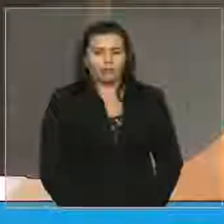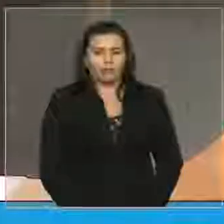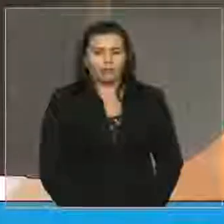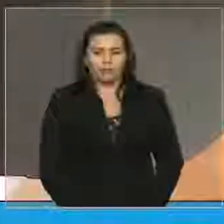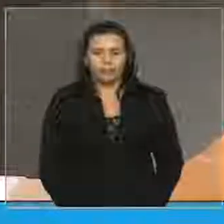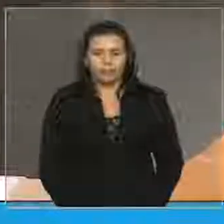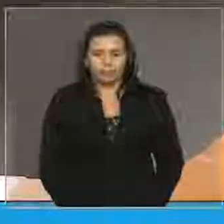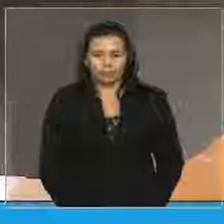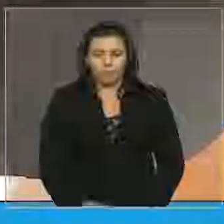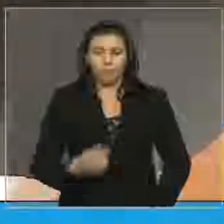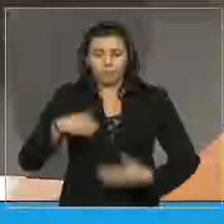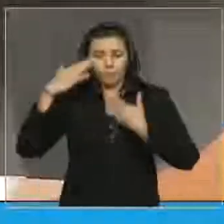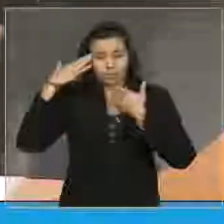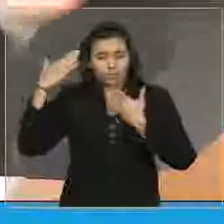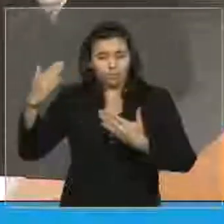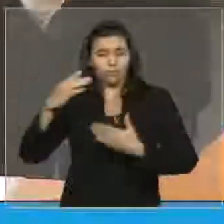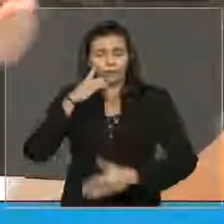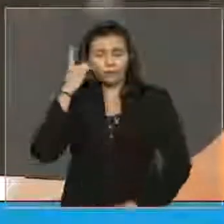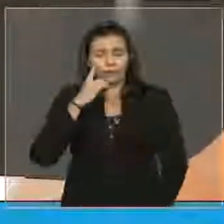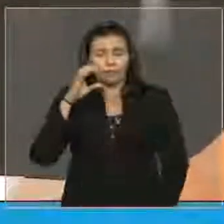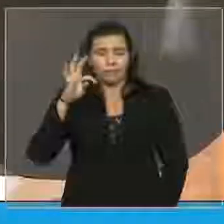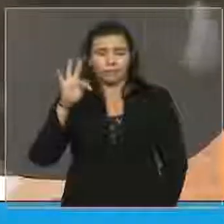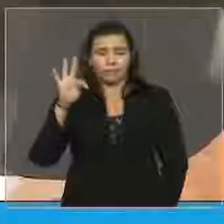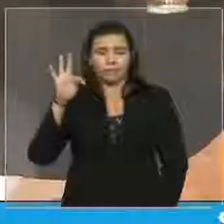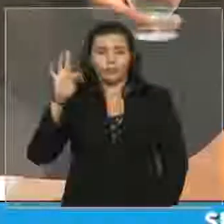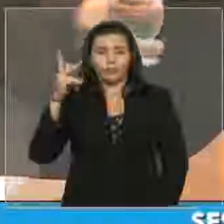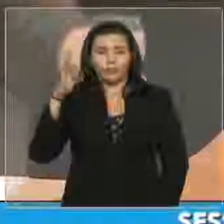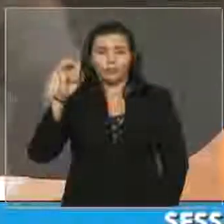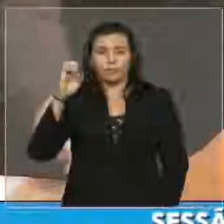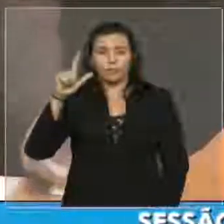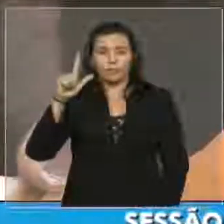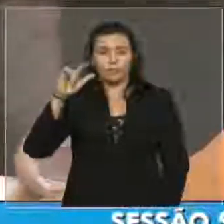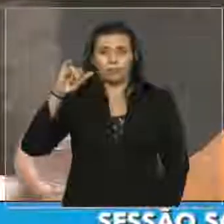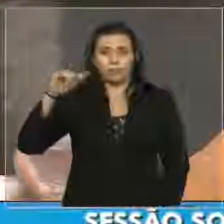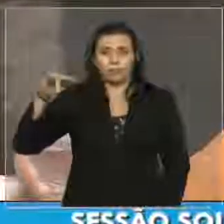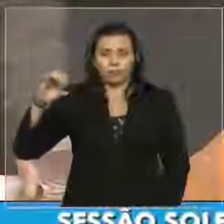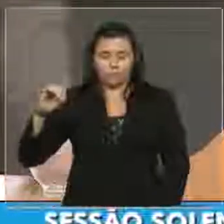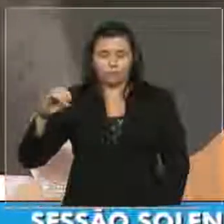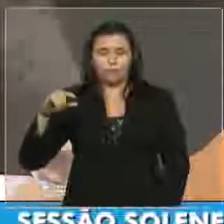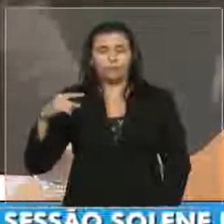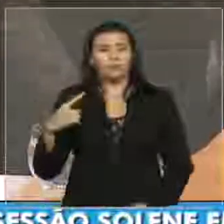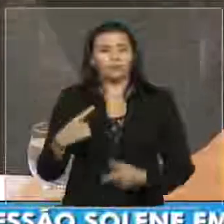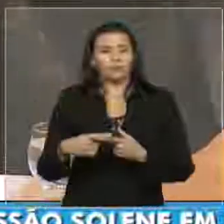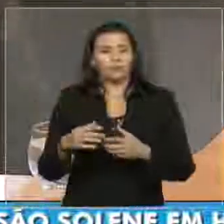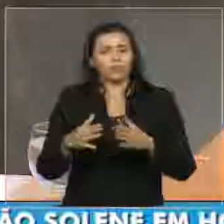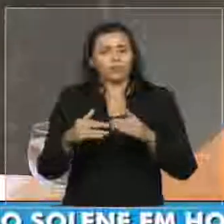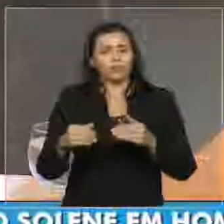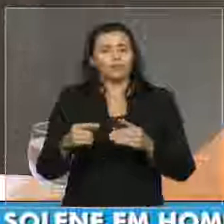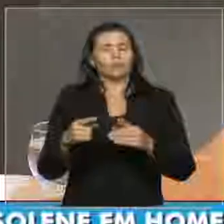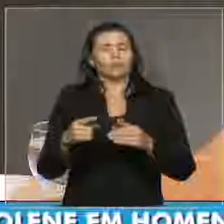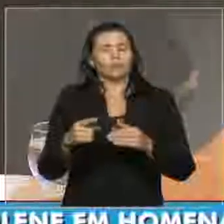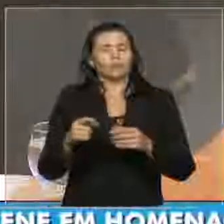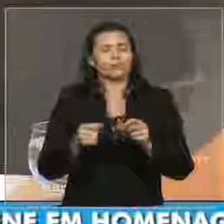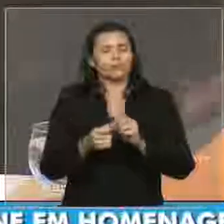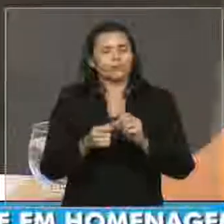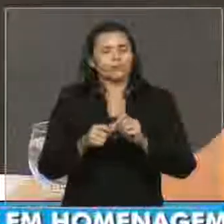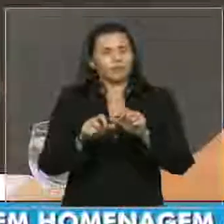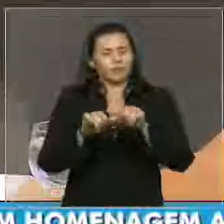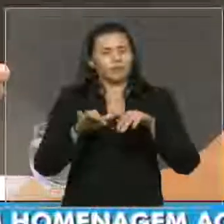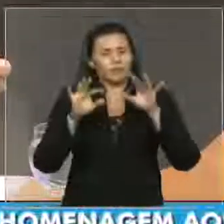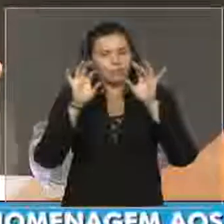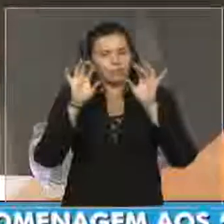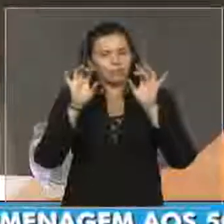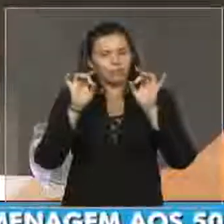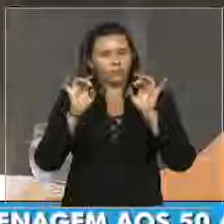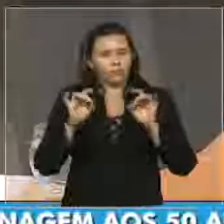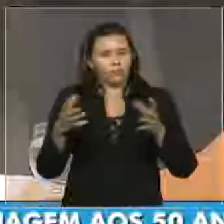Agradecer ao excelentíssimo senhor deputado Otelino Neto pela homenagem prestada à nossa instituição, presidente da Assembleia